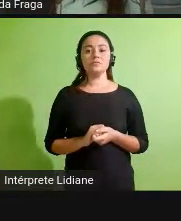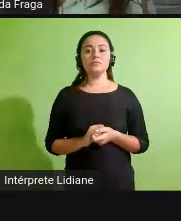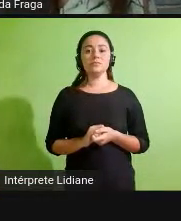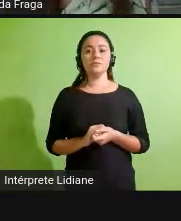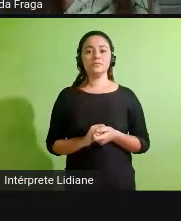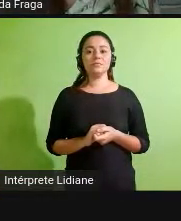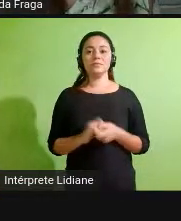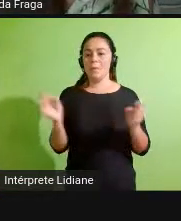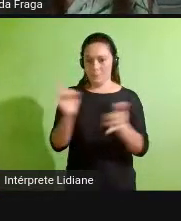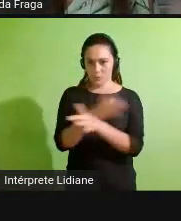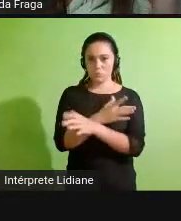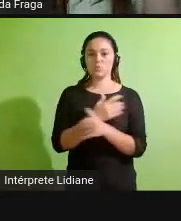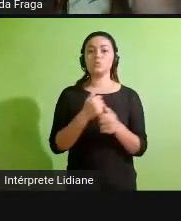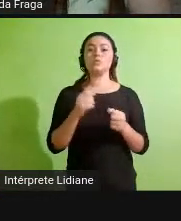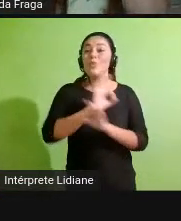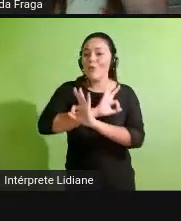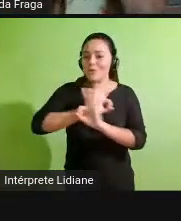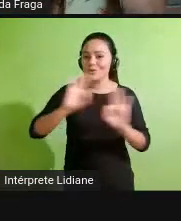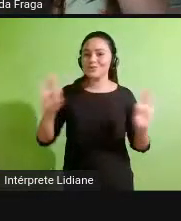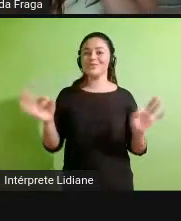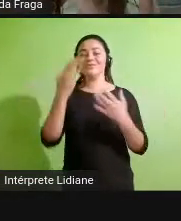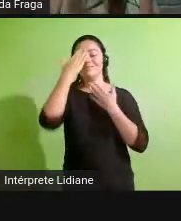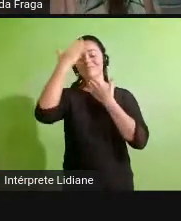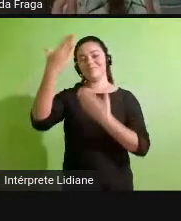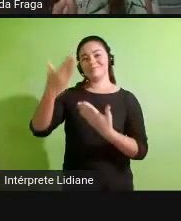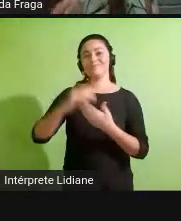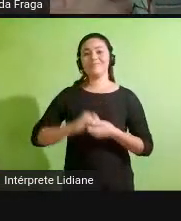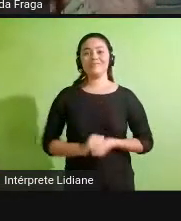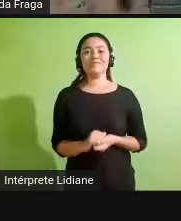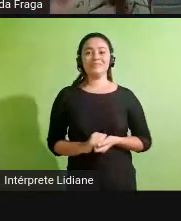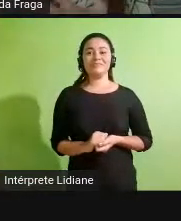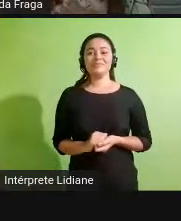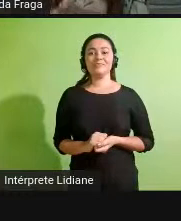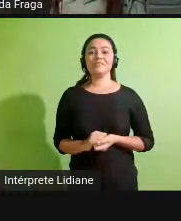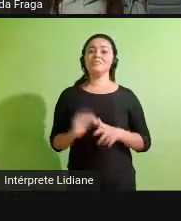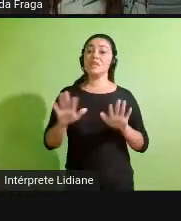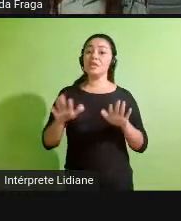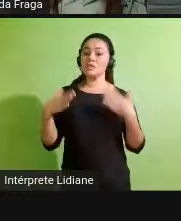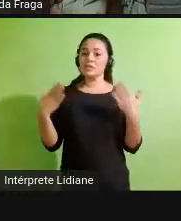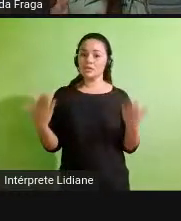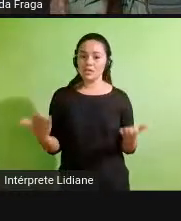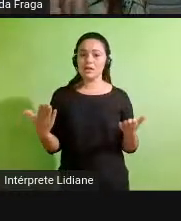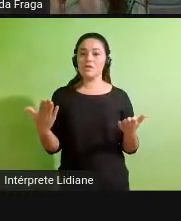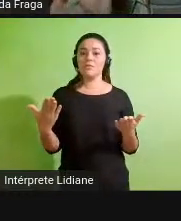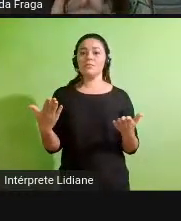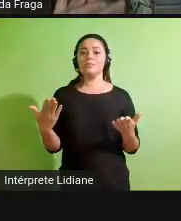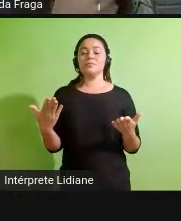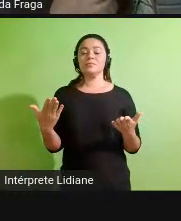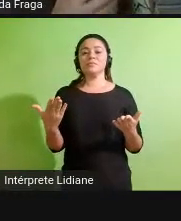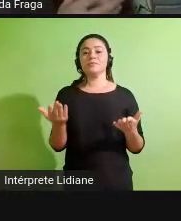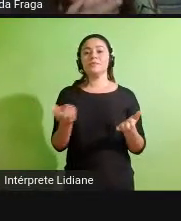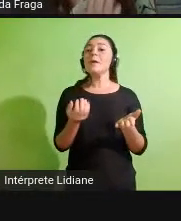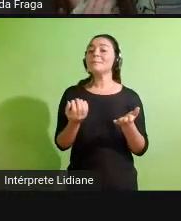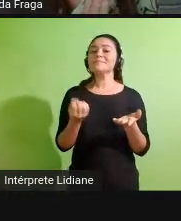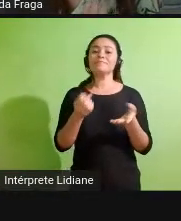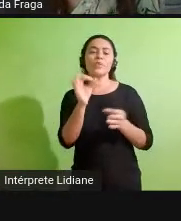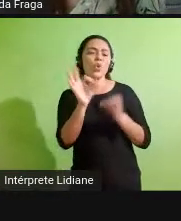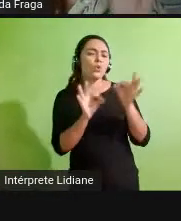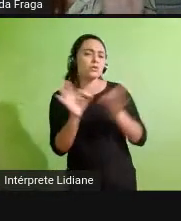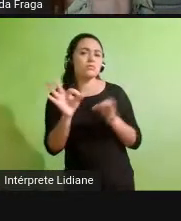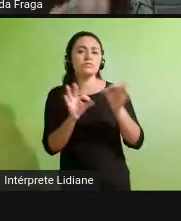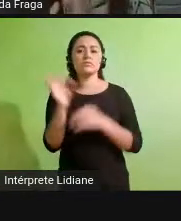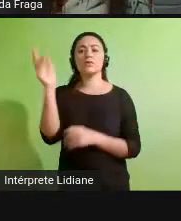Pronto. Tá ótimo, obrigada. Então, para a construção do jogo em si, né, nós selecionamos 4